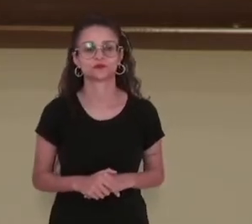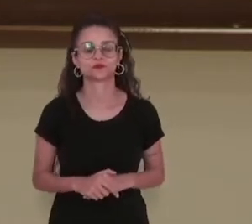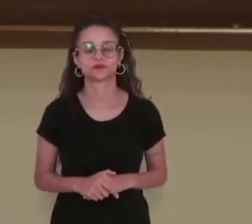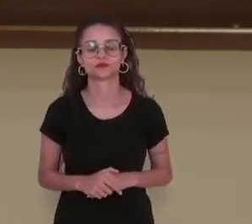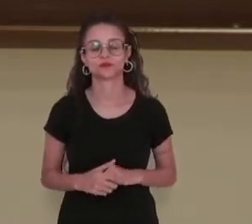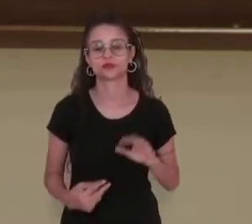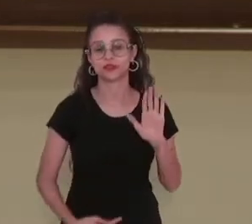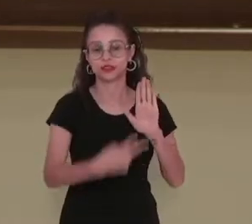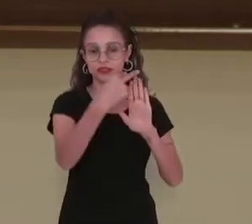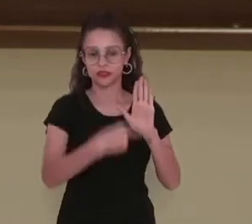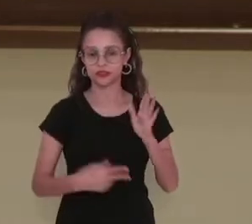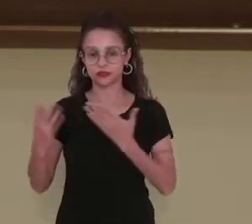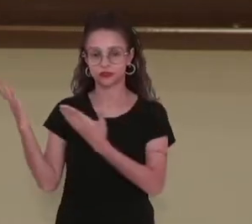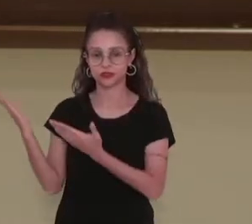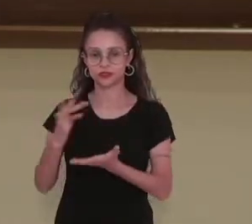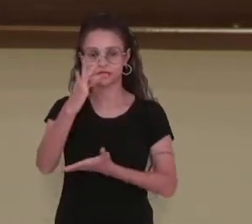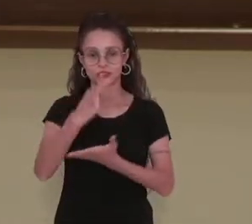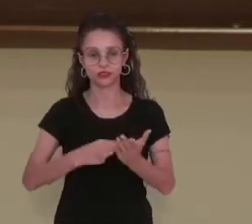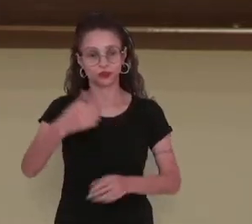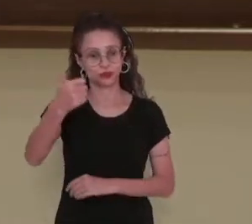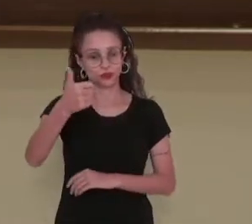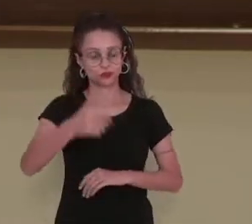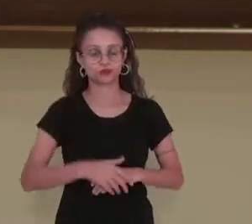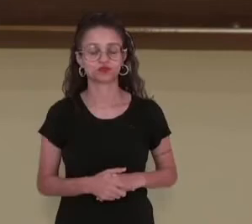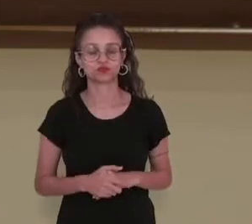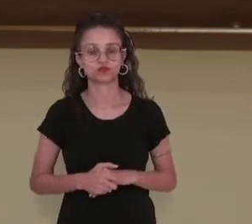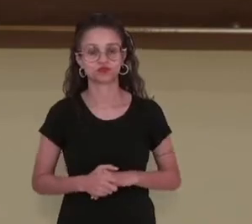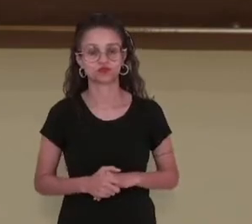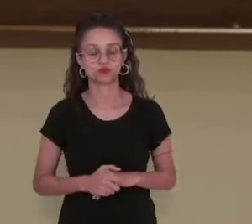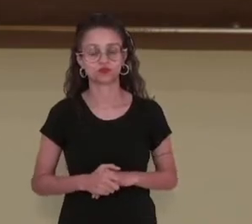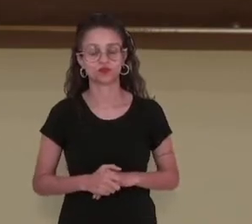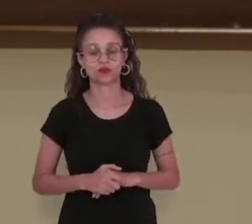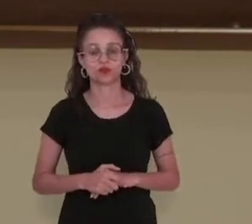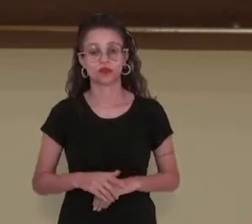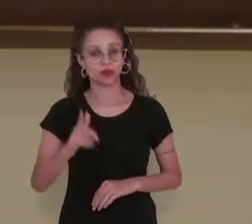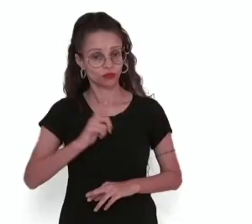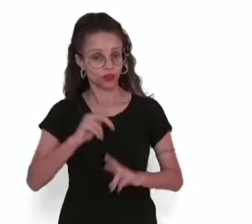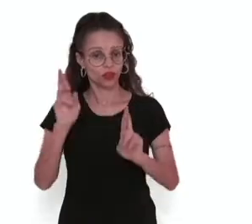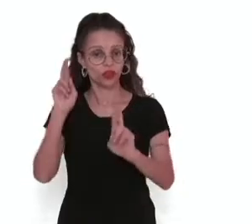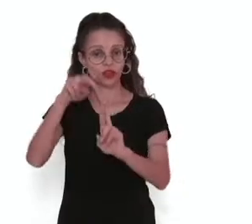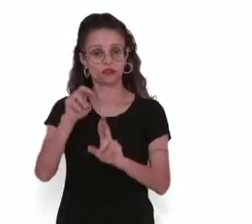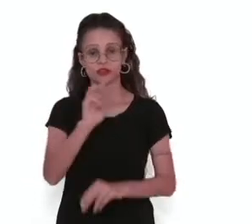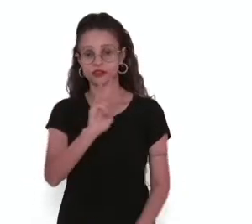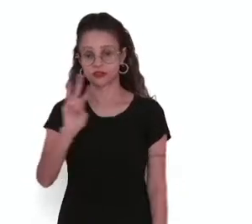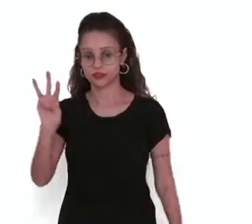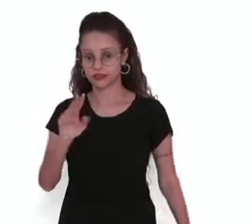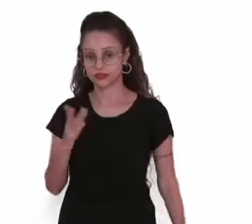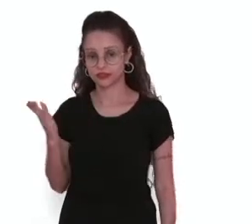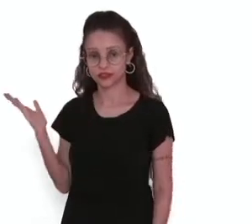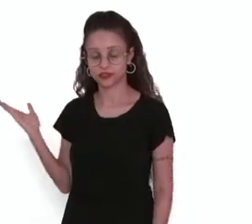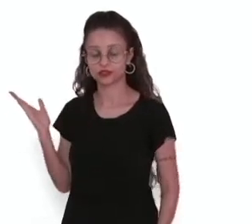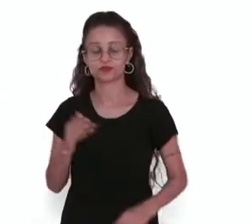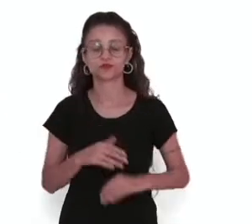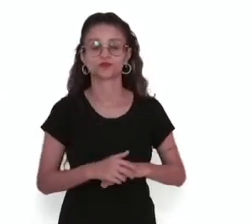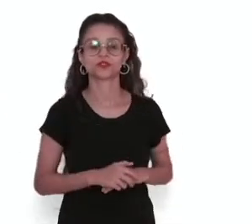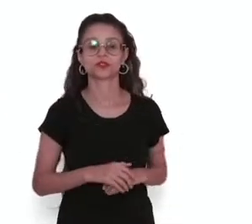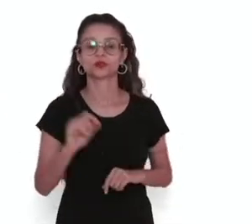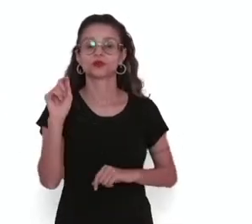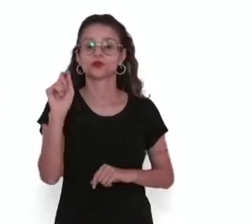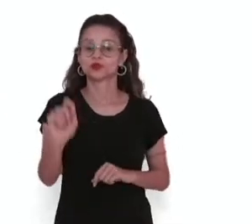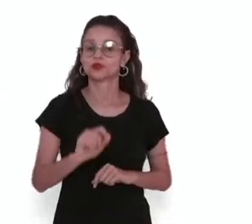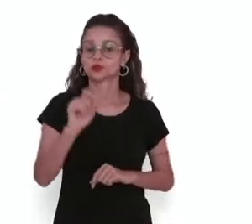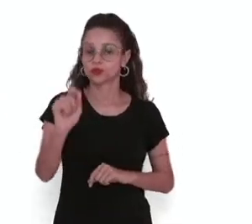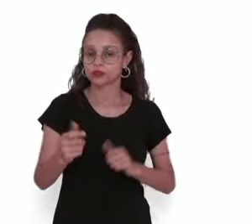A leitura do texto 1, cuja referência é do DAESC, São Paulo Gov, é